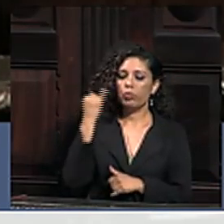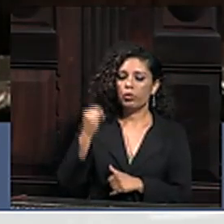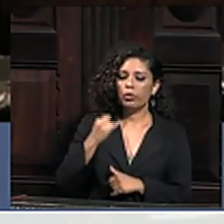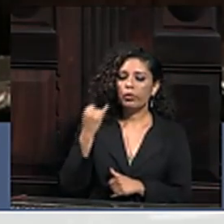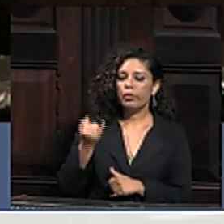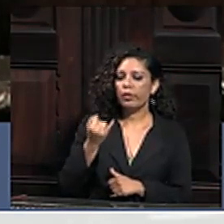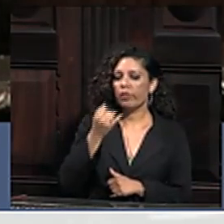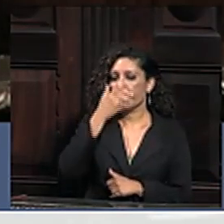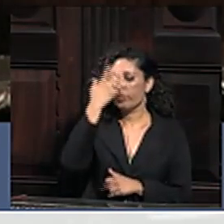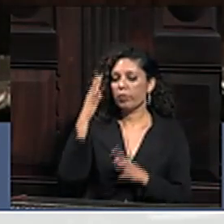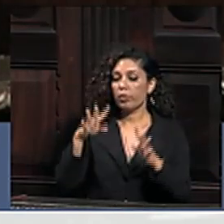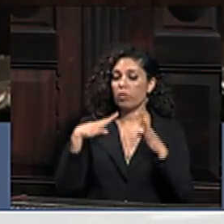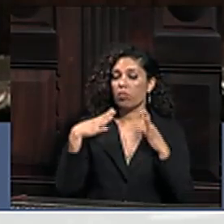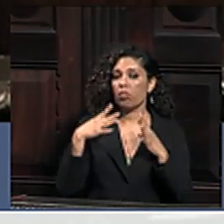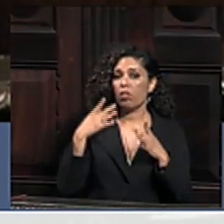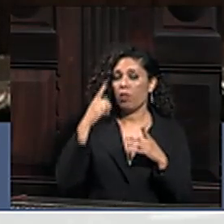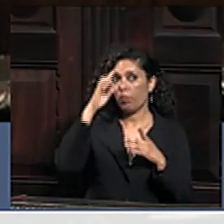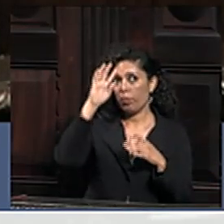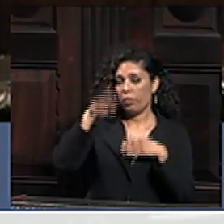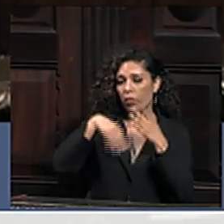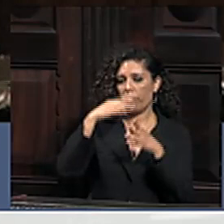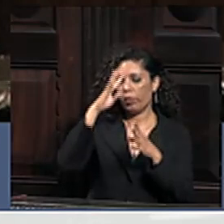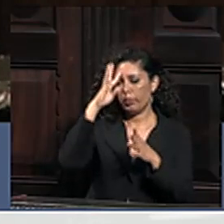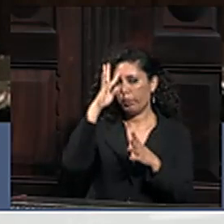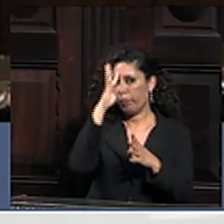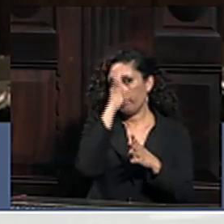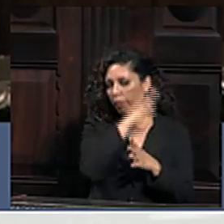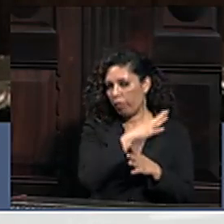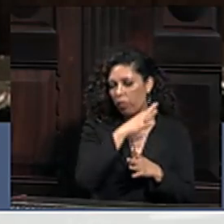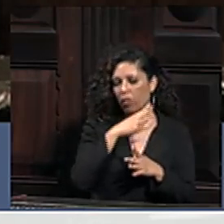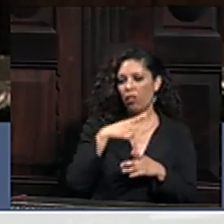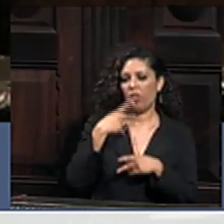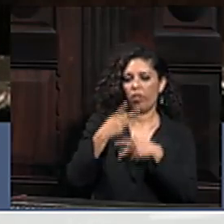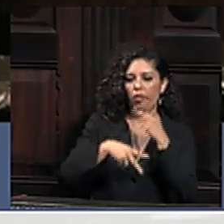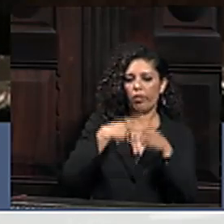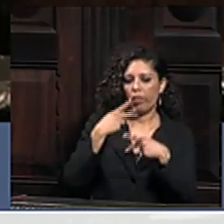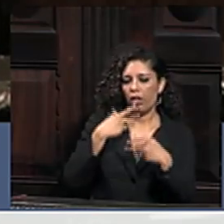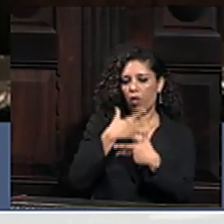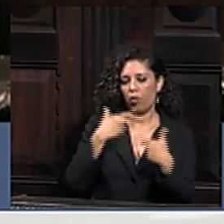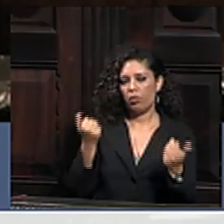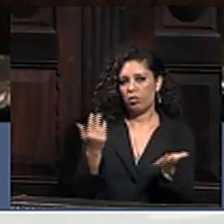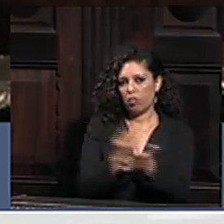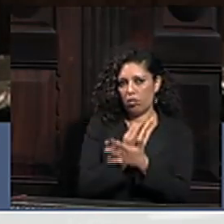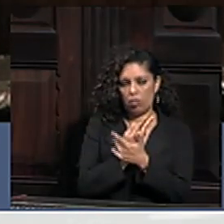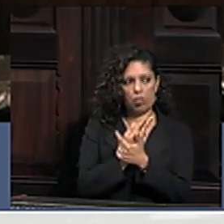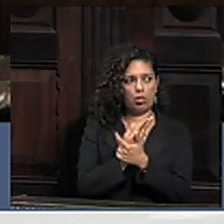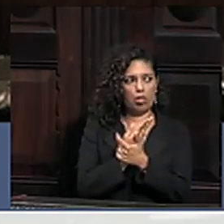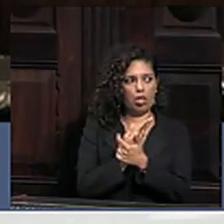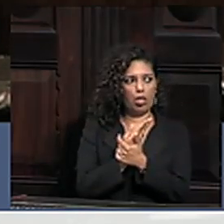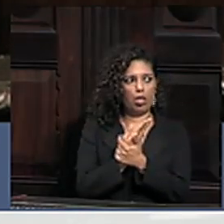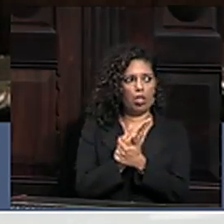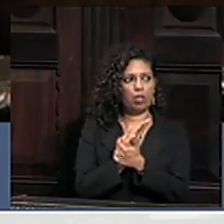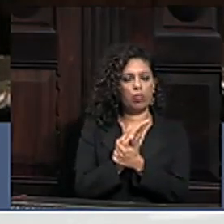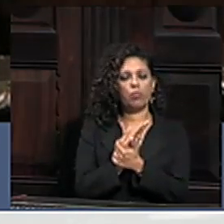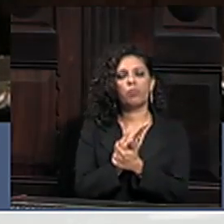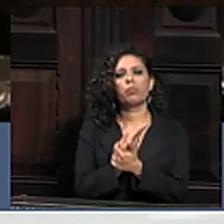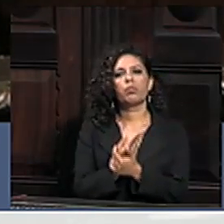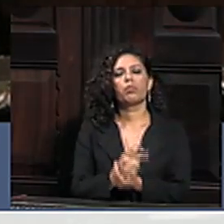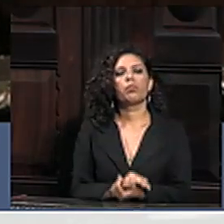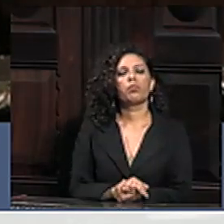que desvirtuem o nosso discurso, como já aconteceu e seguirá acontecendo, que faz parte do debate político.